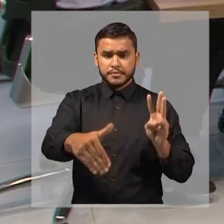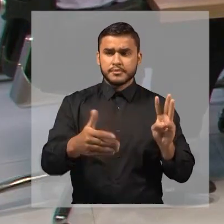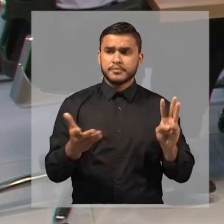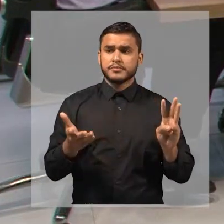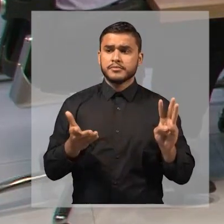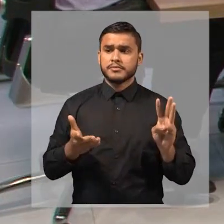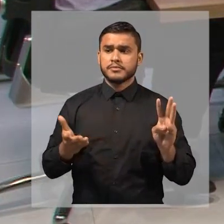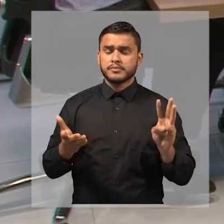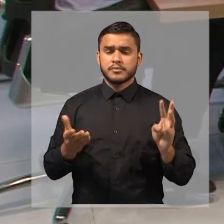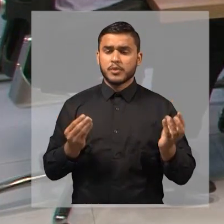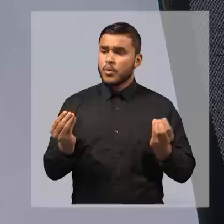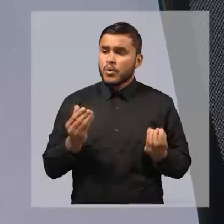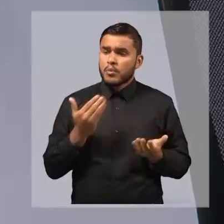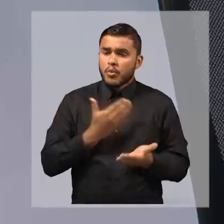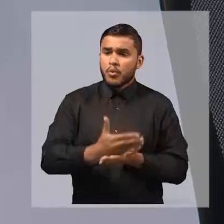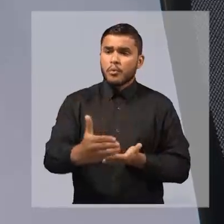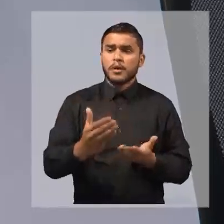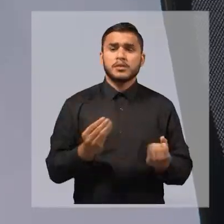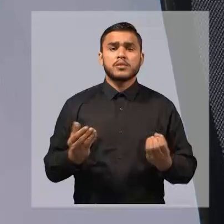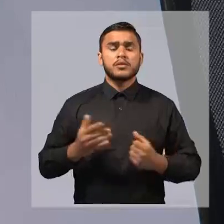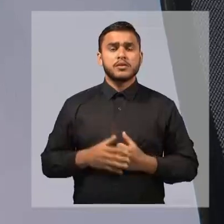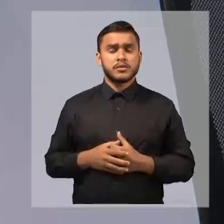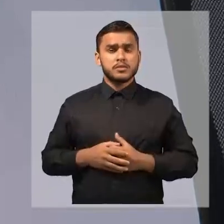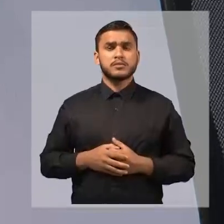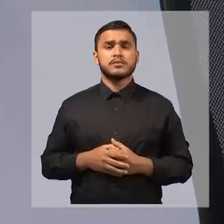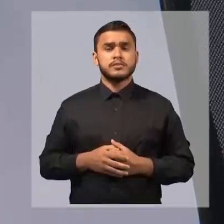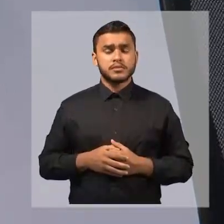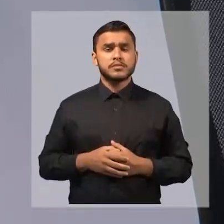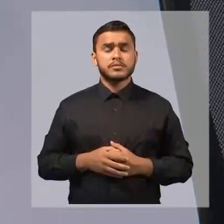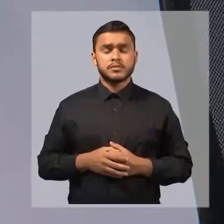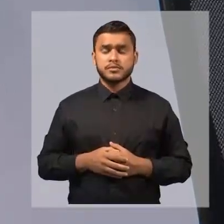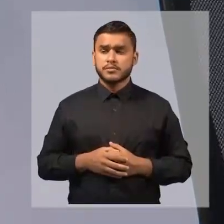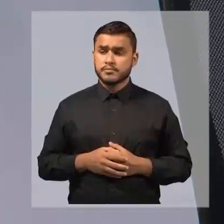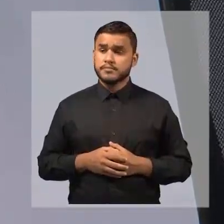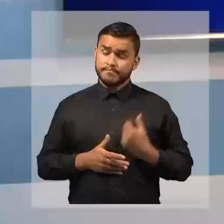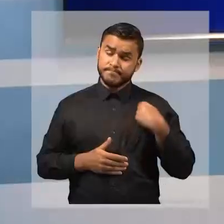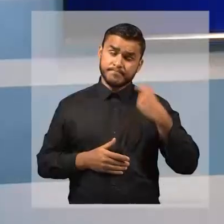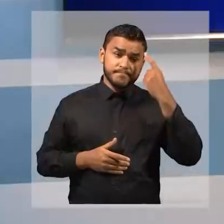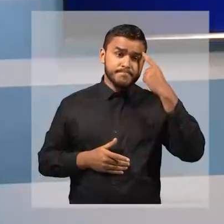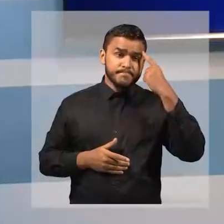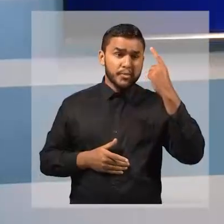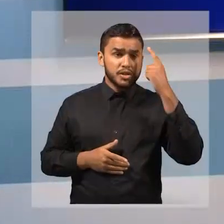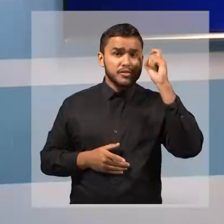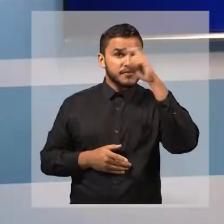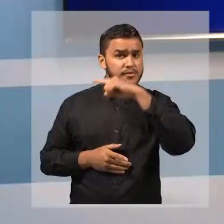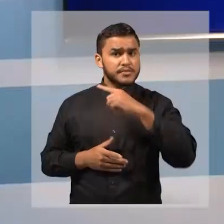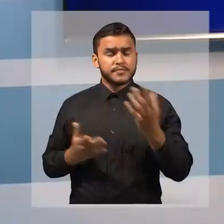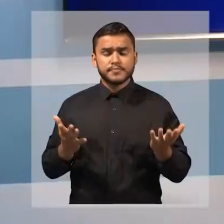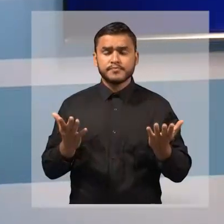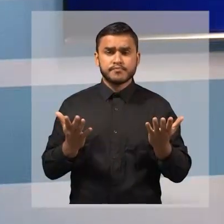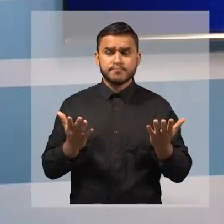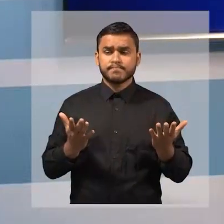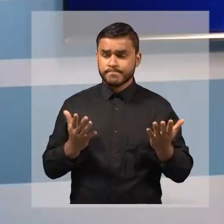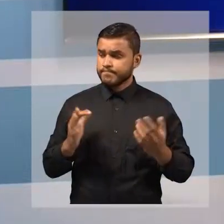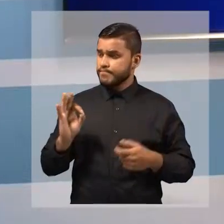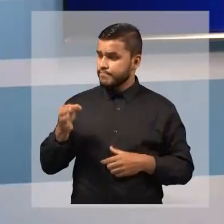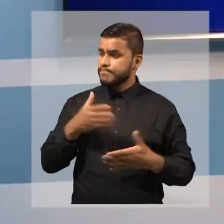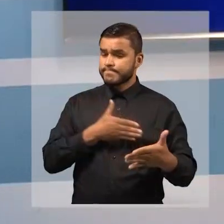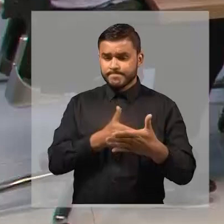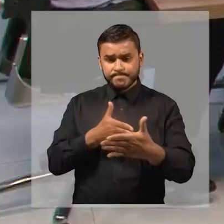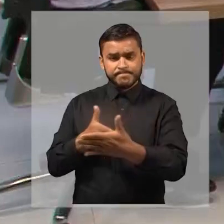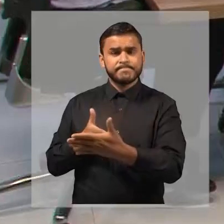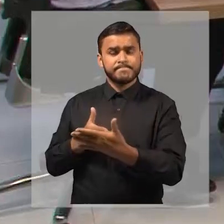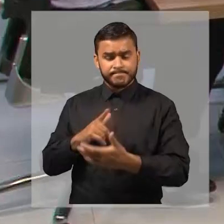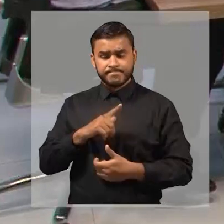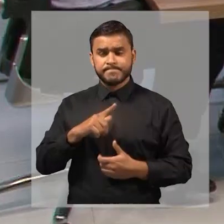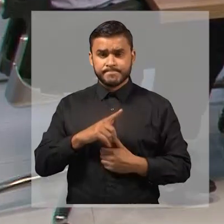perdeu 3 meses, perdeu 1 ano. Quer dizer, quando é que ele começa? É um negócio grave que a gente uma situação extremamente difícil